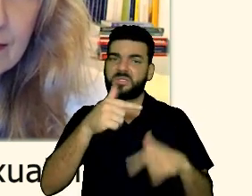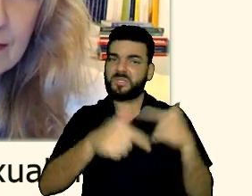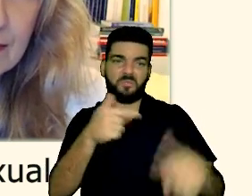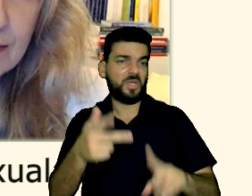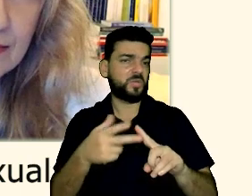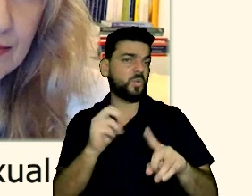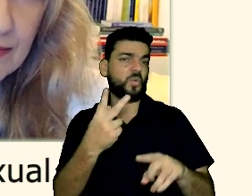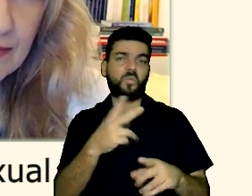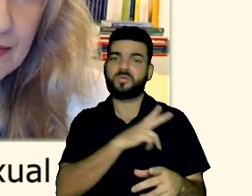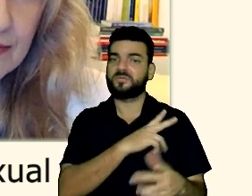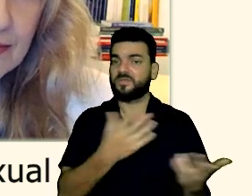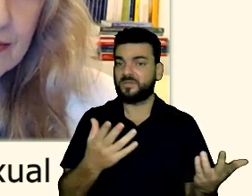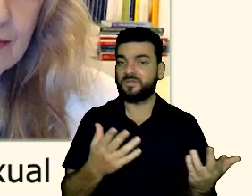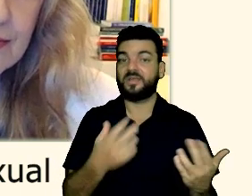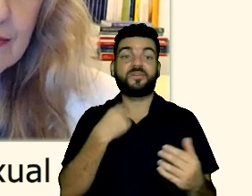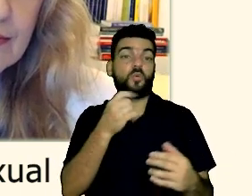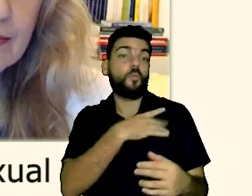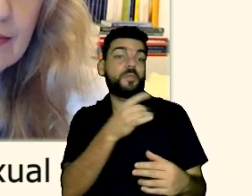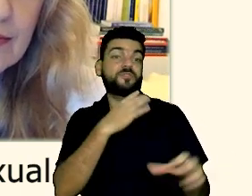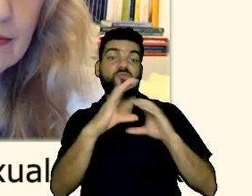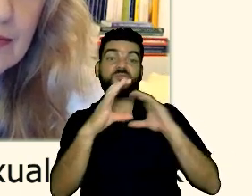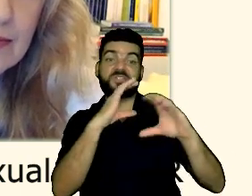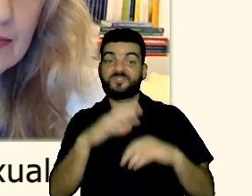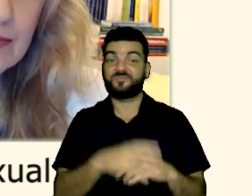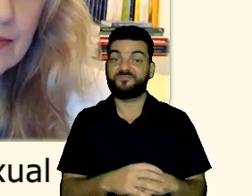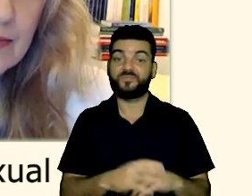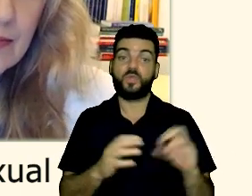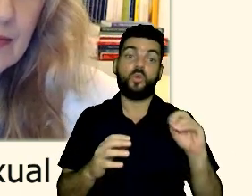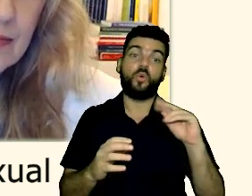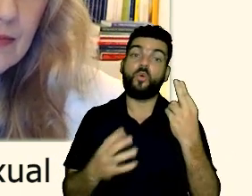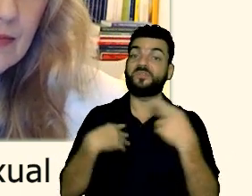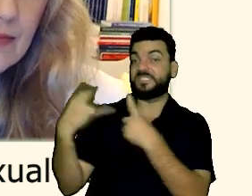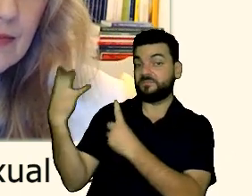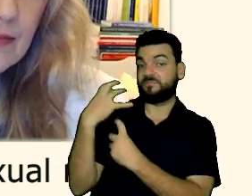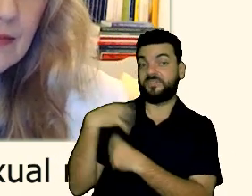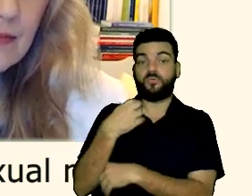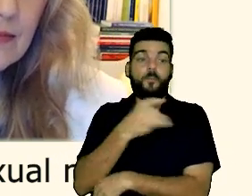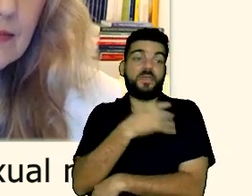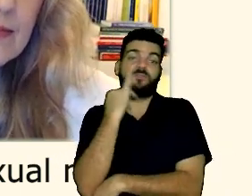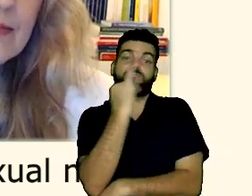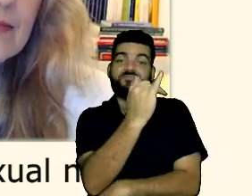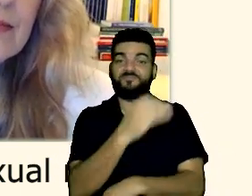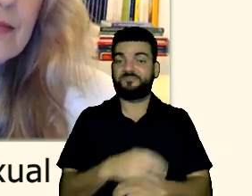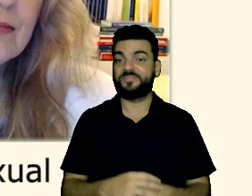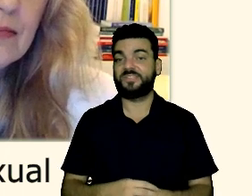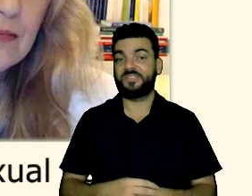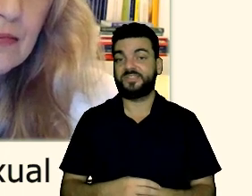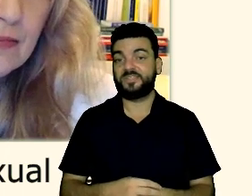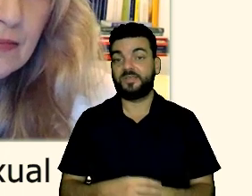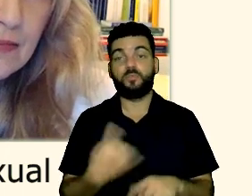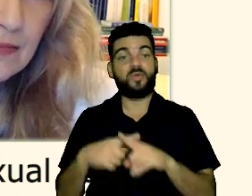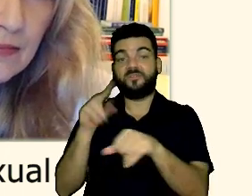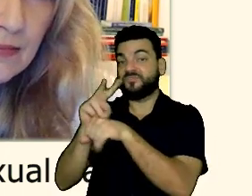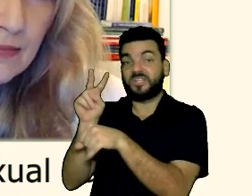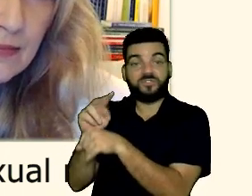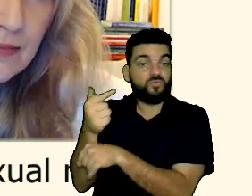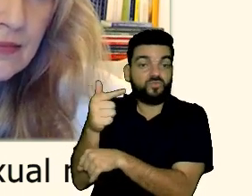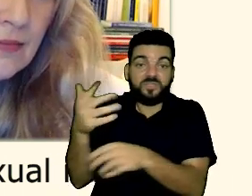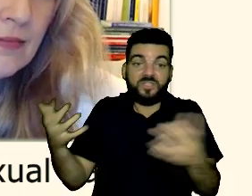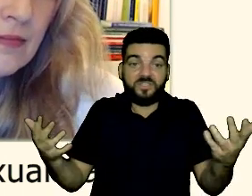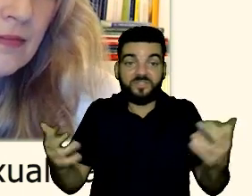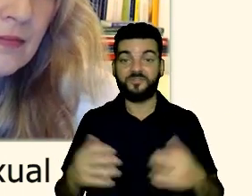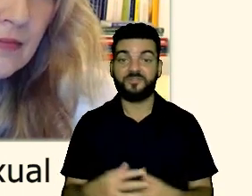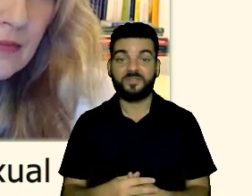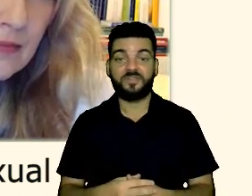tênue, em que aquela pessoa muitas vezes está com um problema, seja do fluxo de trabalho ou de ordem pessoal, e ela tem receio de